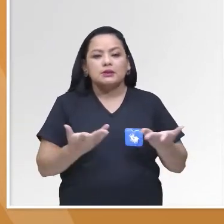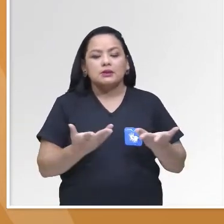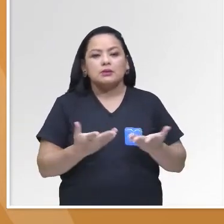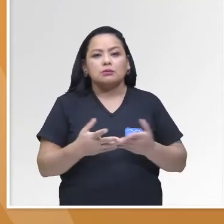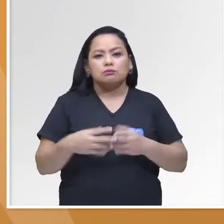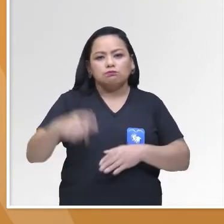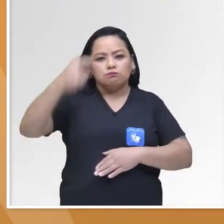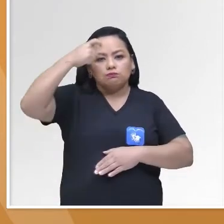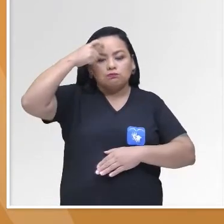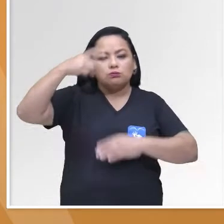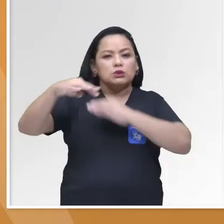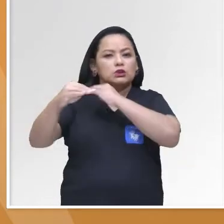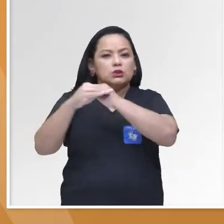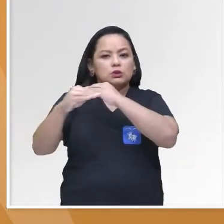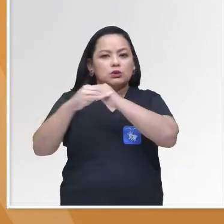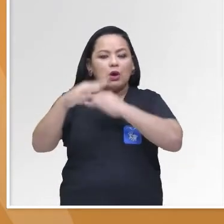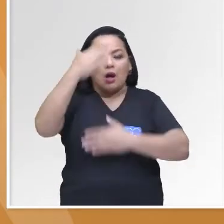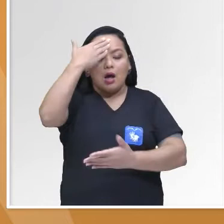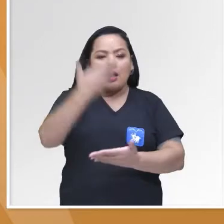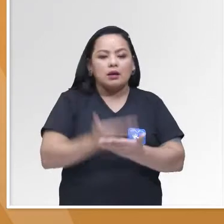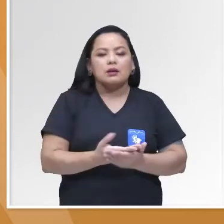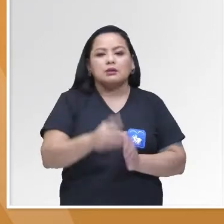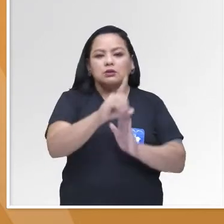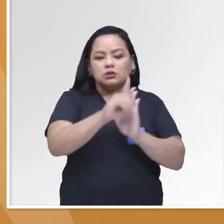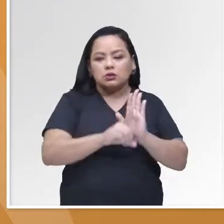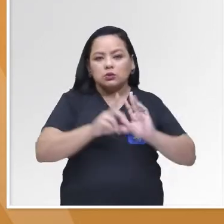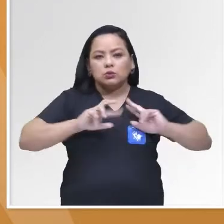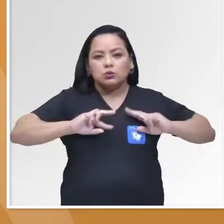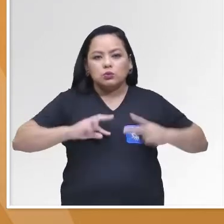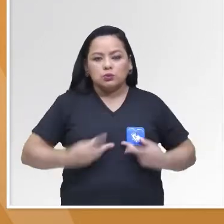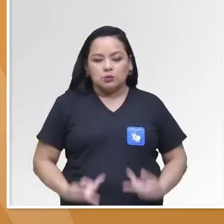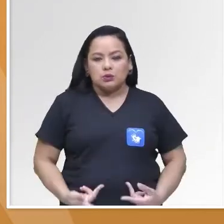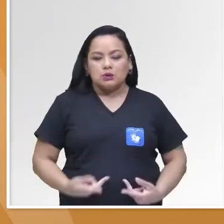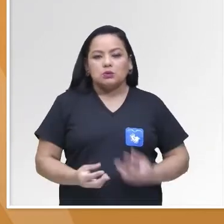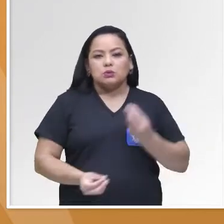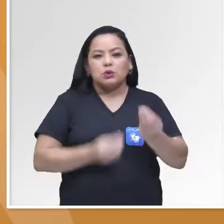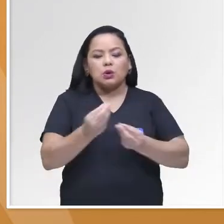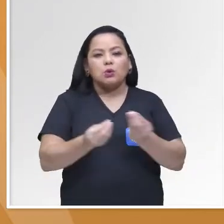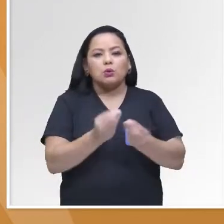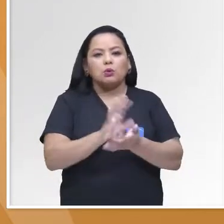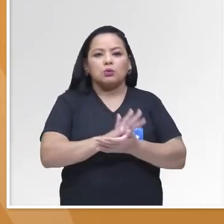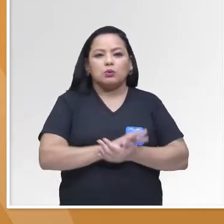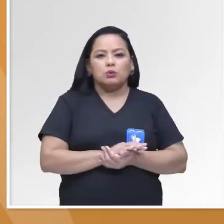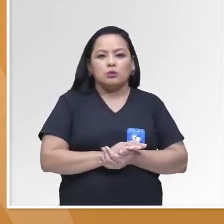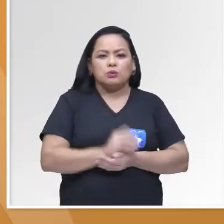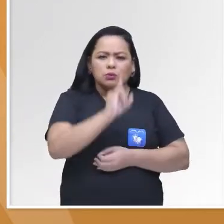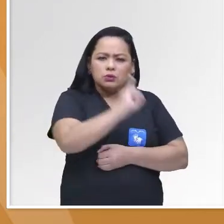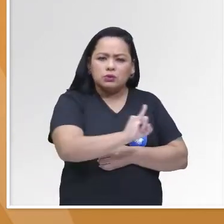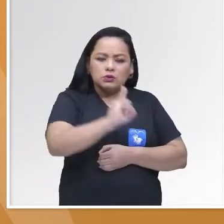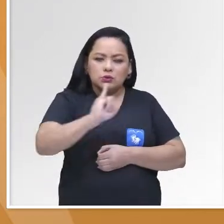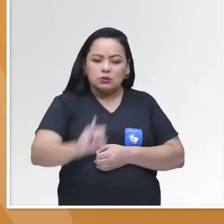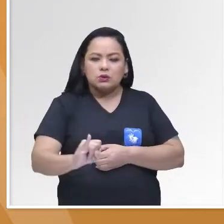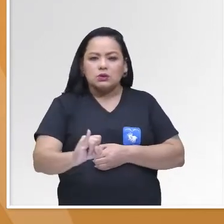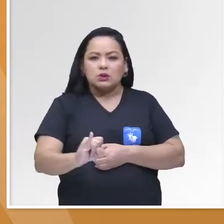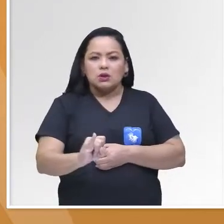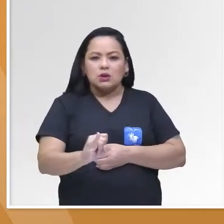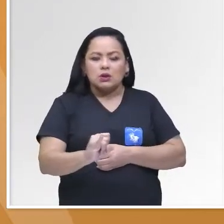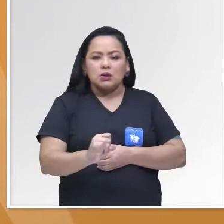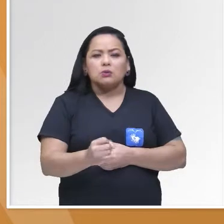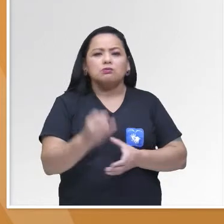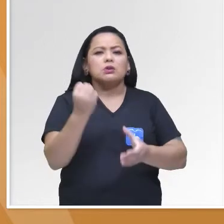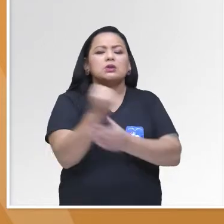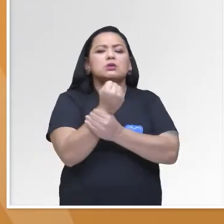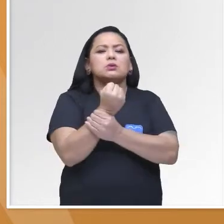comum, acreditar que direitos humanos são uma espécie de entidade que dá suporte